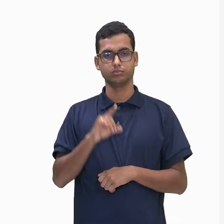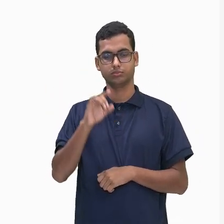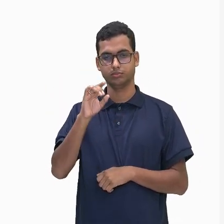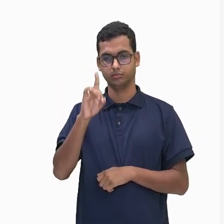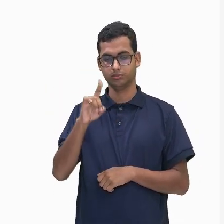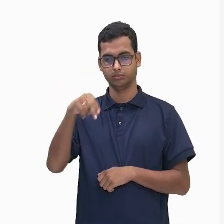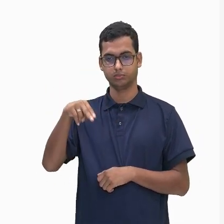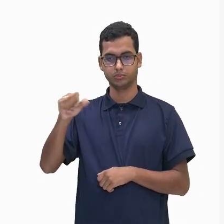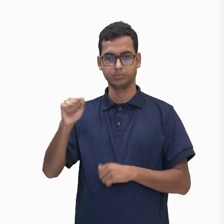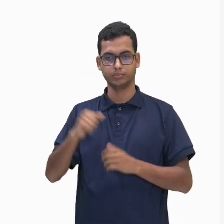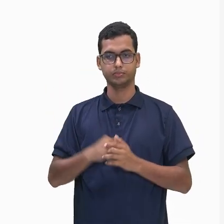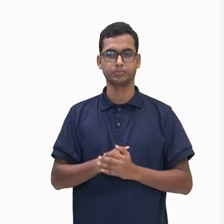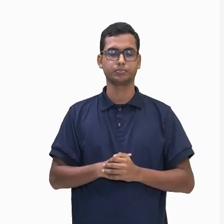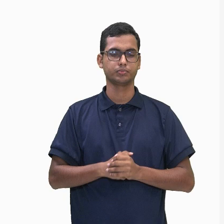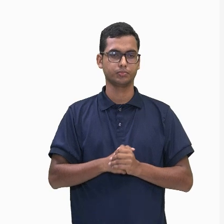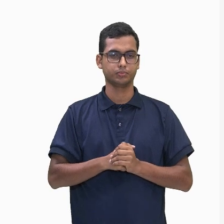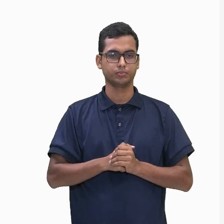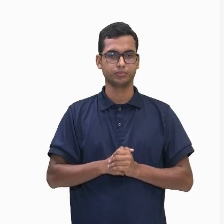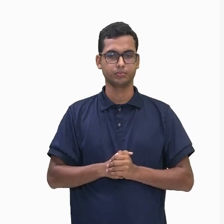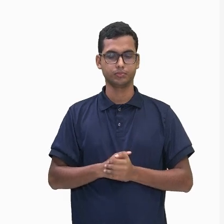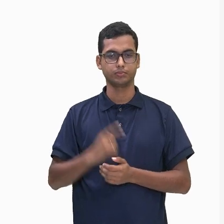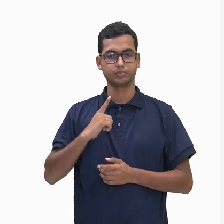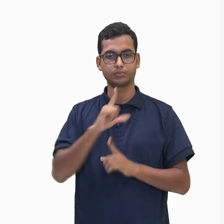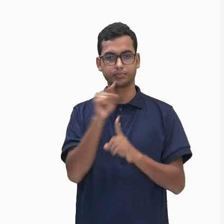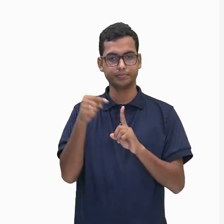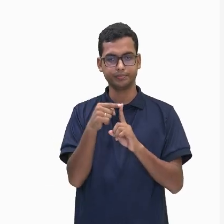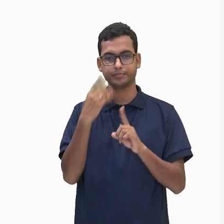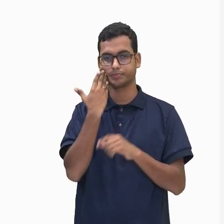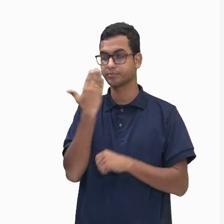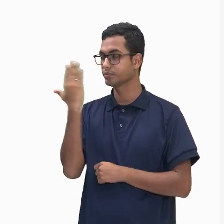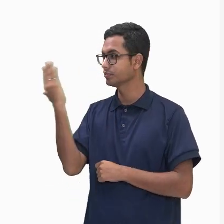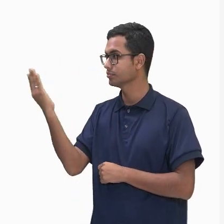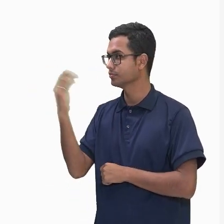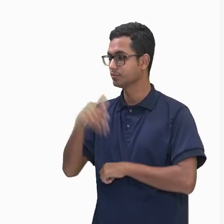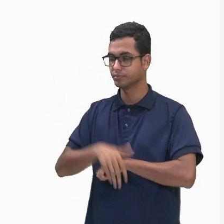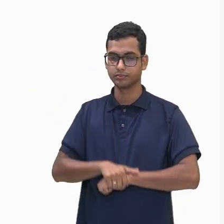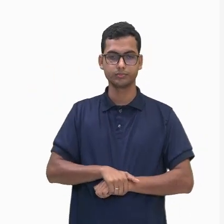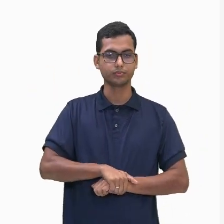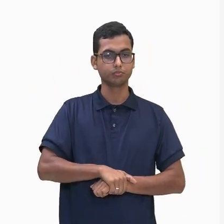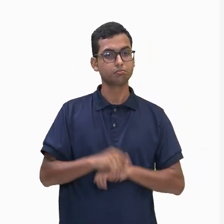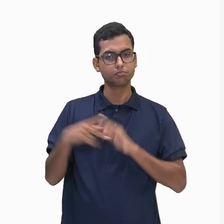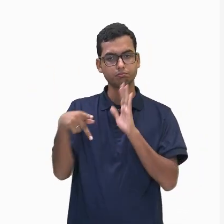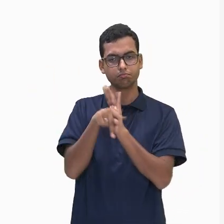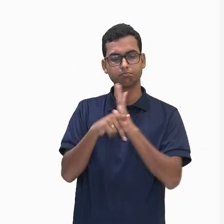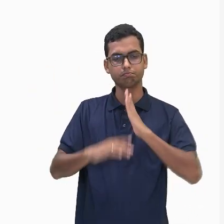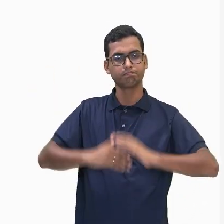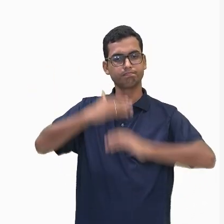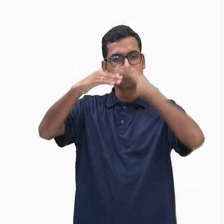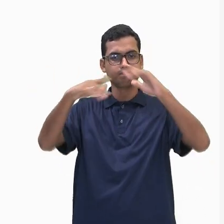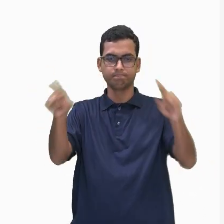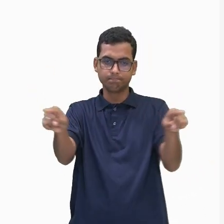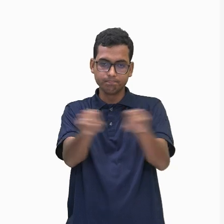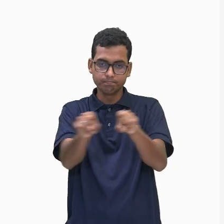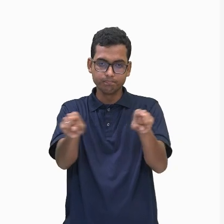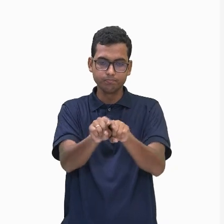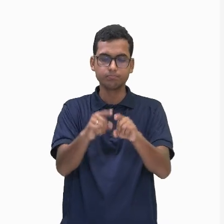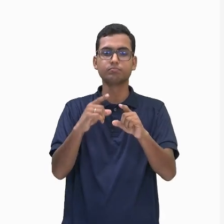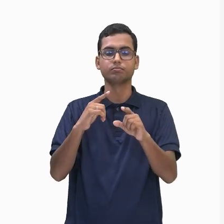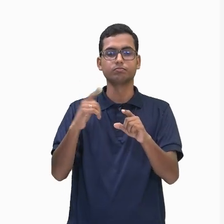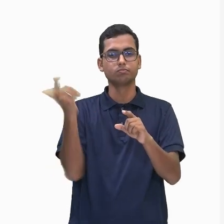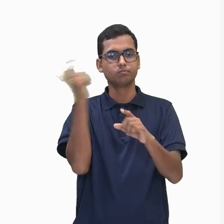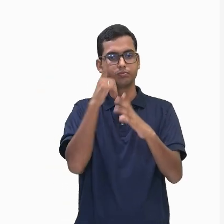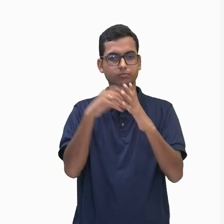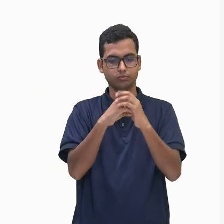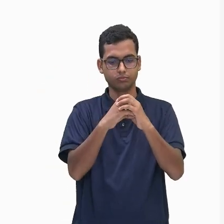material genético. Sua função é controlar as atividades da célula, como o crescimento e a reprodução